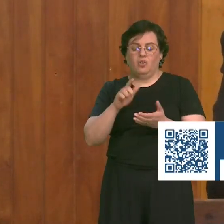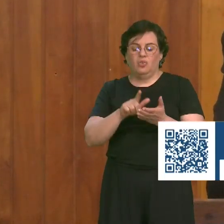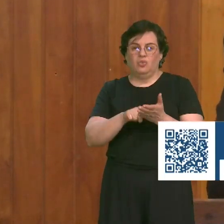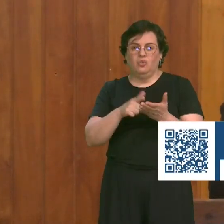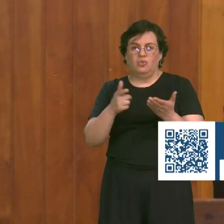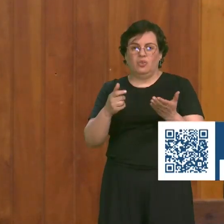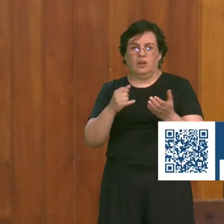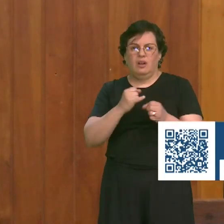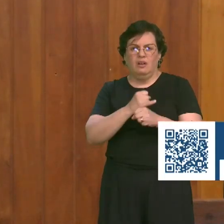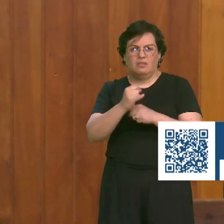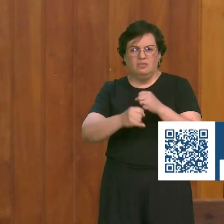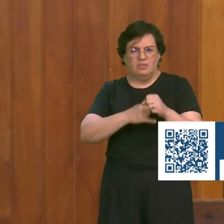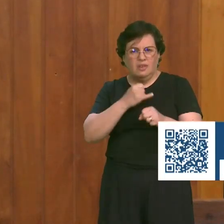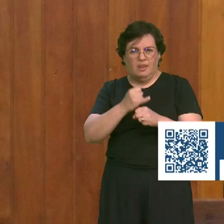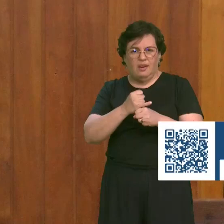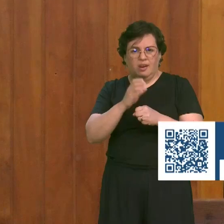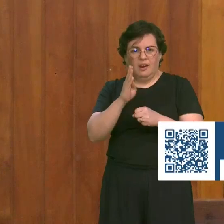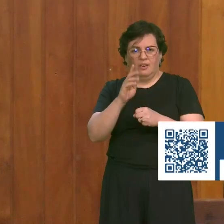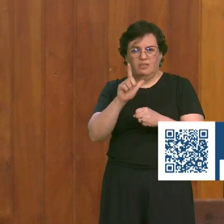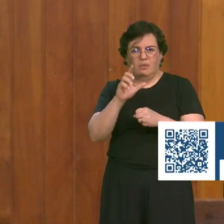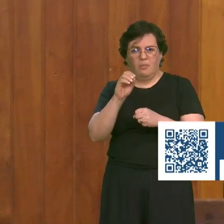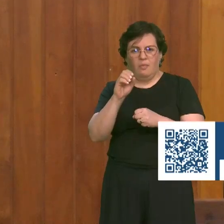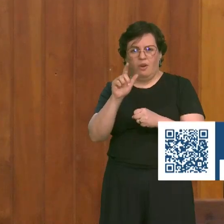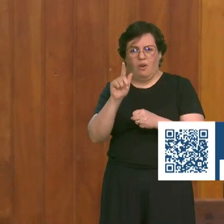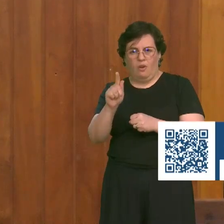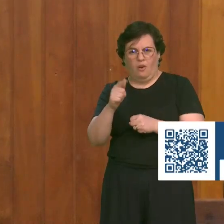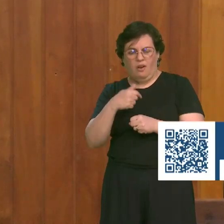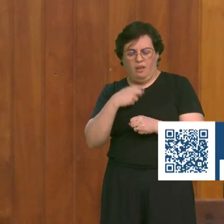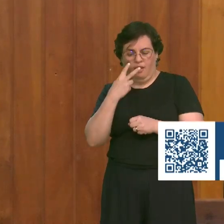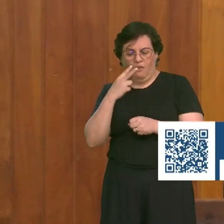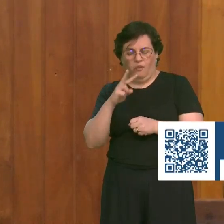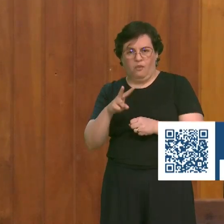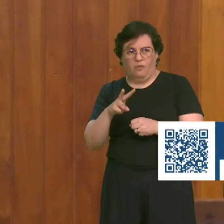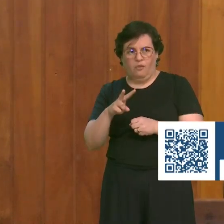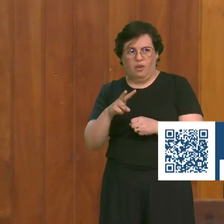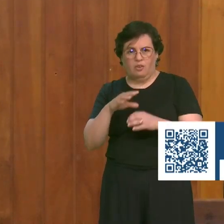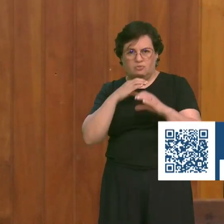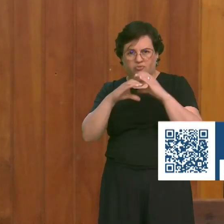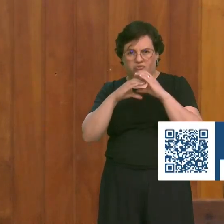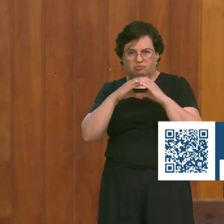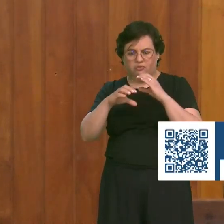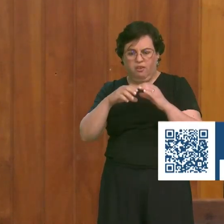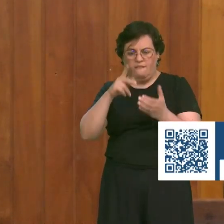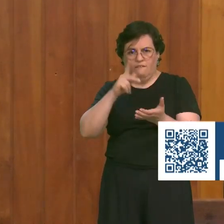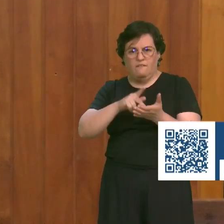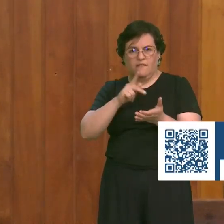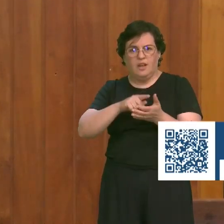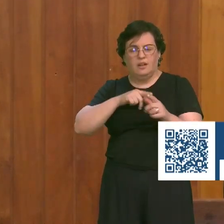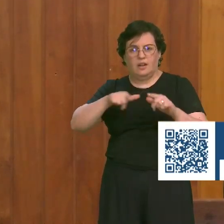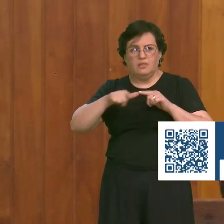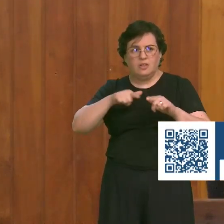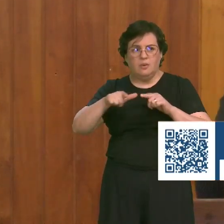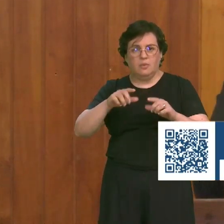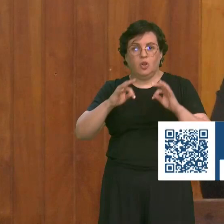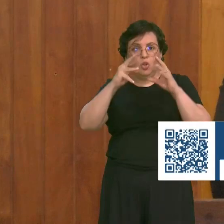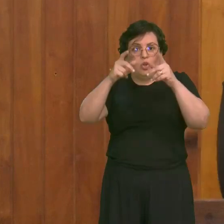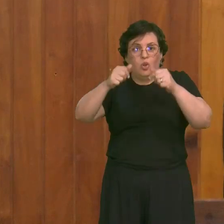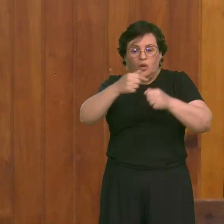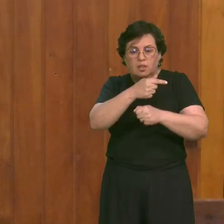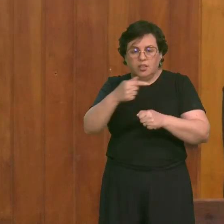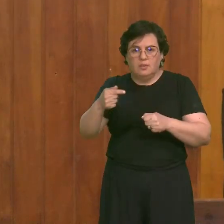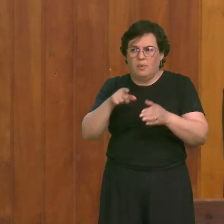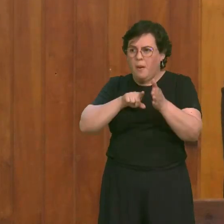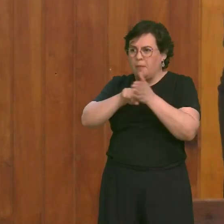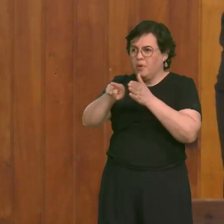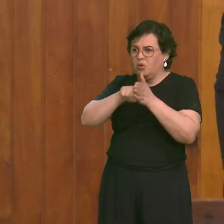jornal eu vejo os colegas aqui trabalhando toda semana jornalista de verdade aqui pergunta para